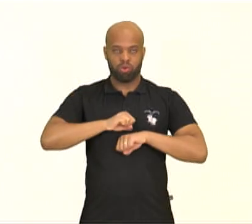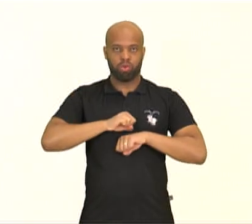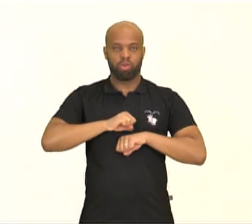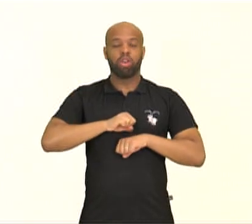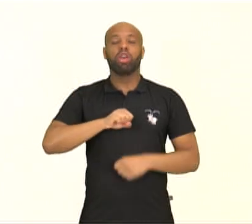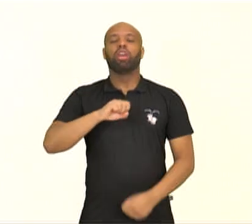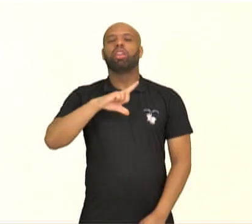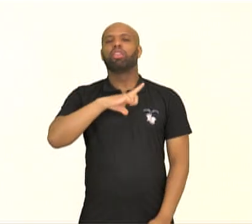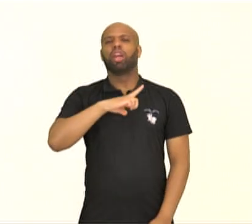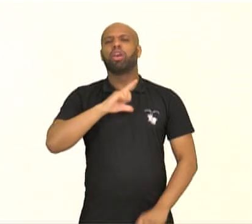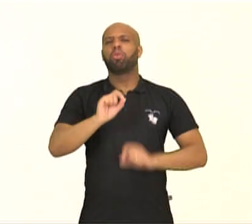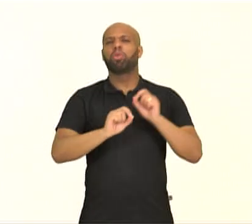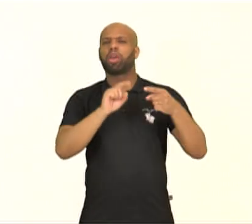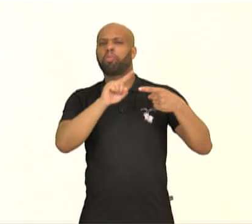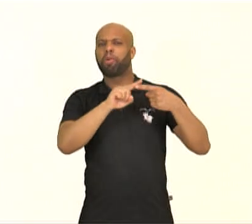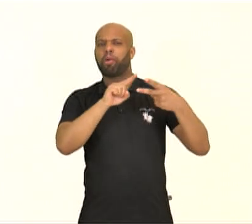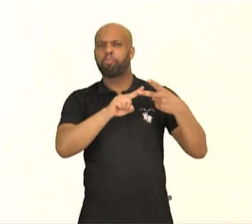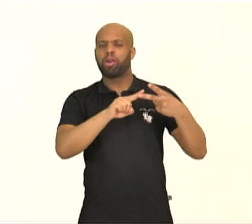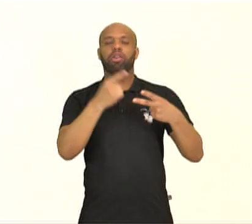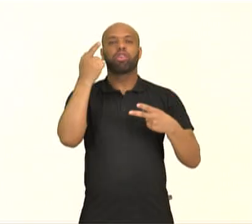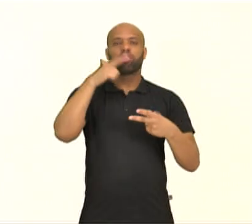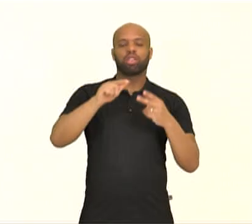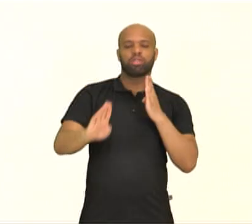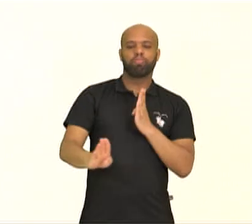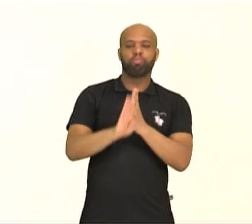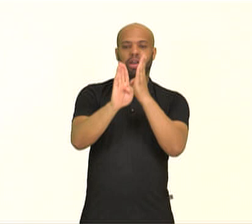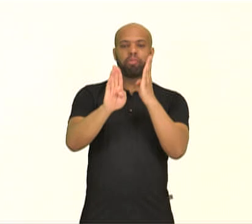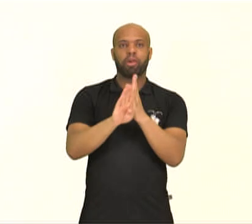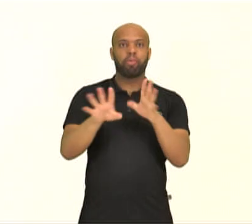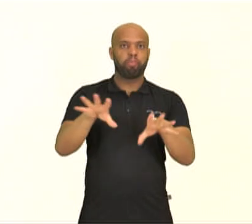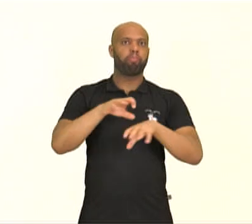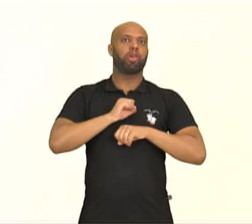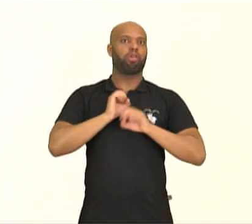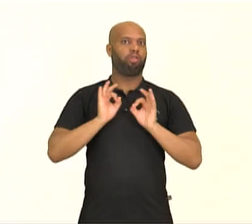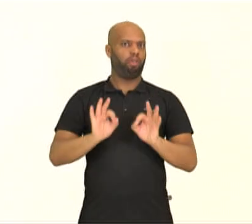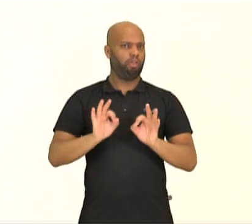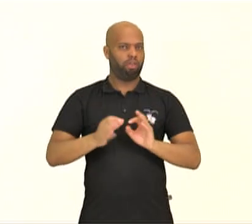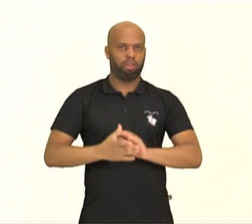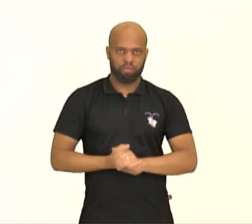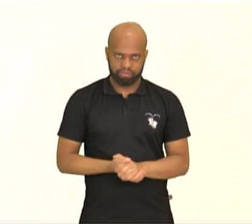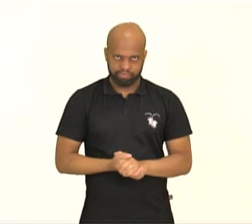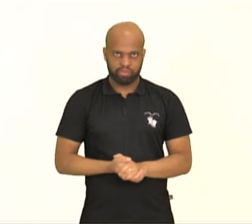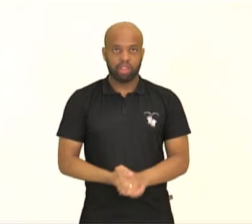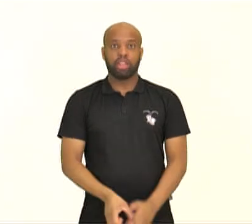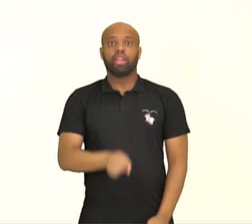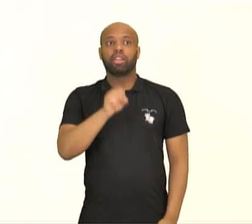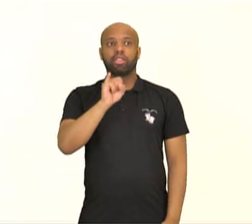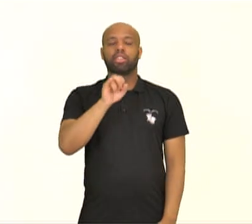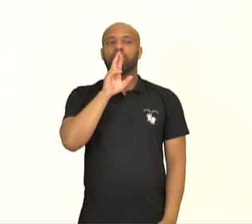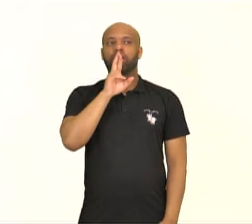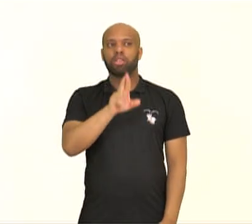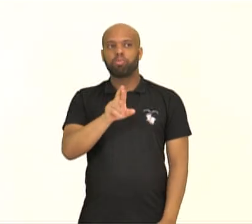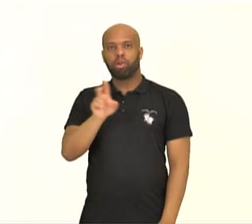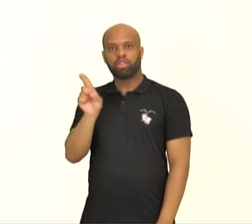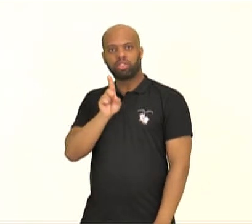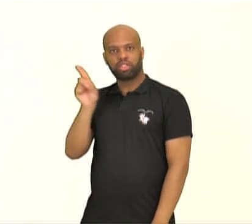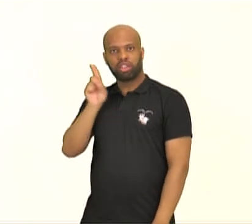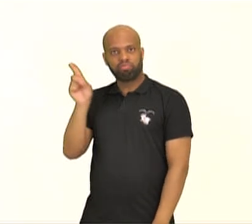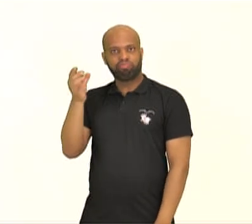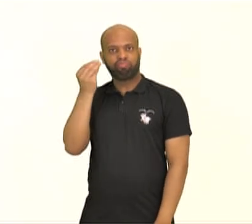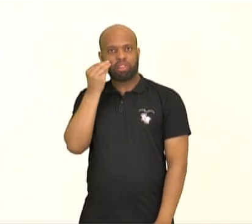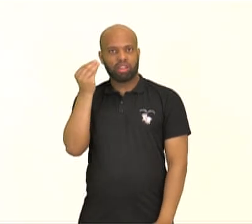tem hoje para diagnosticar e confirmar essa doença? E se o resultado desse teste